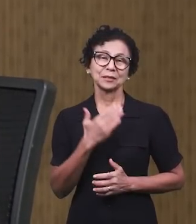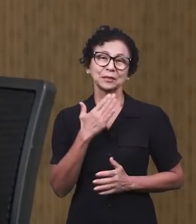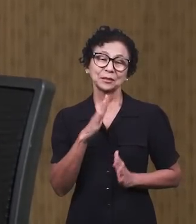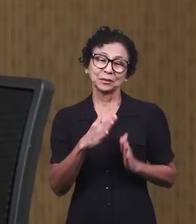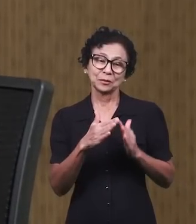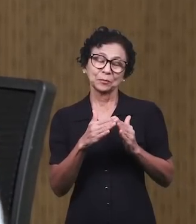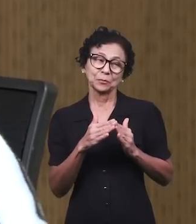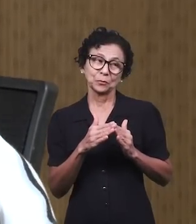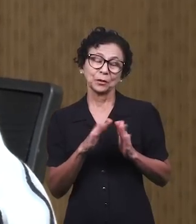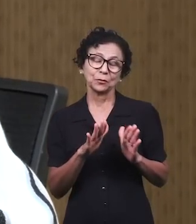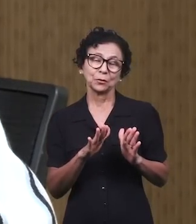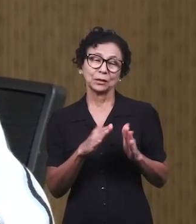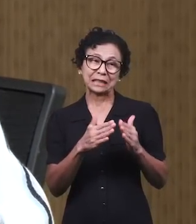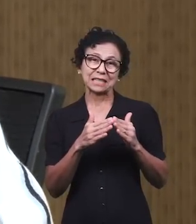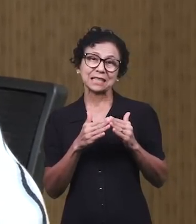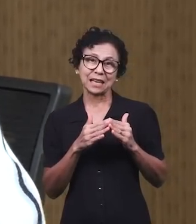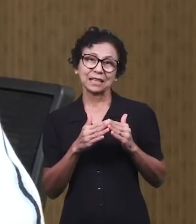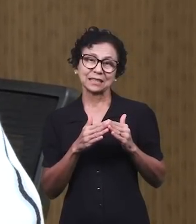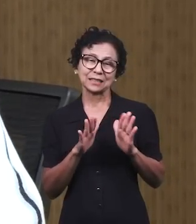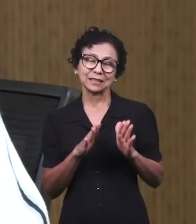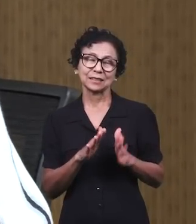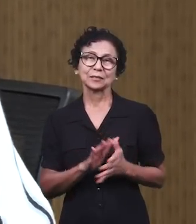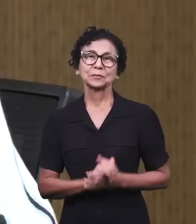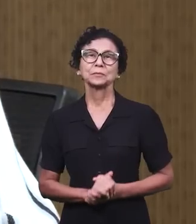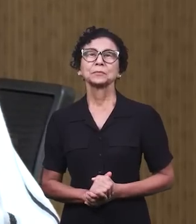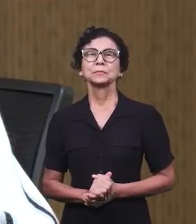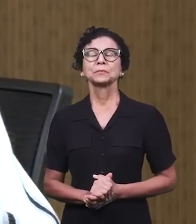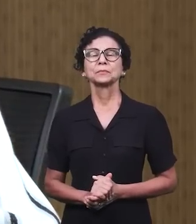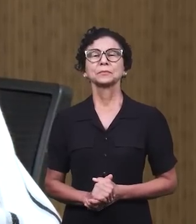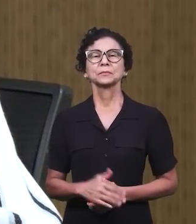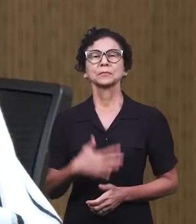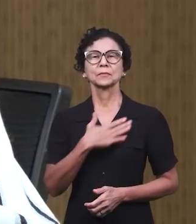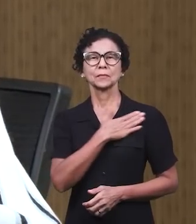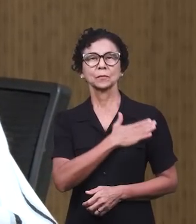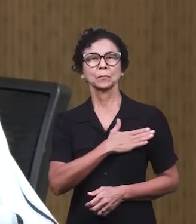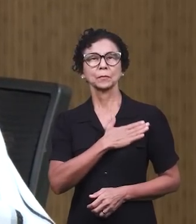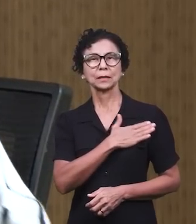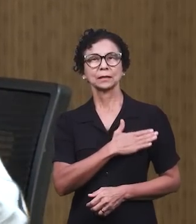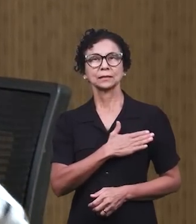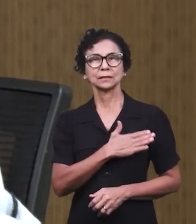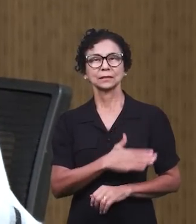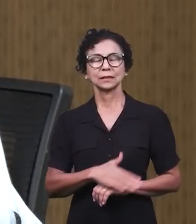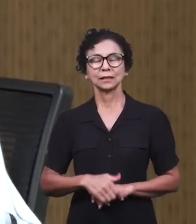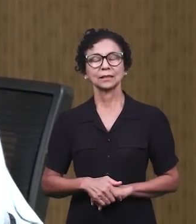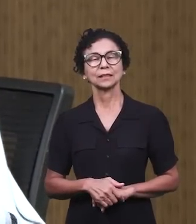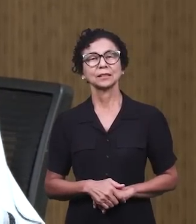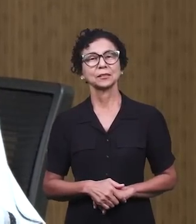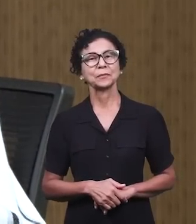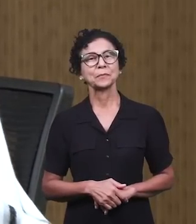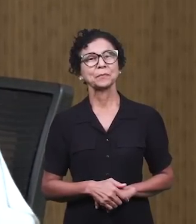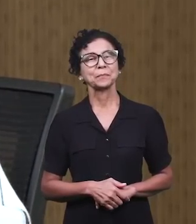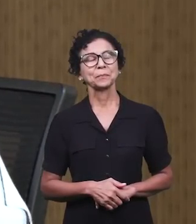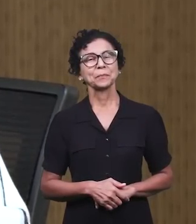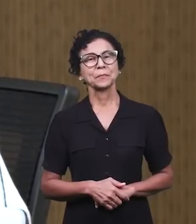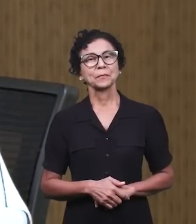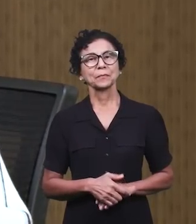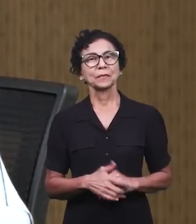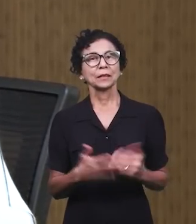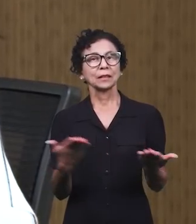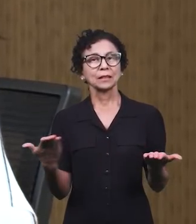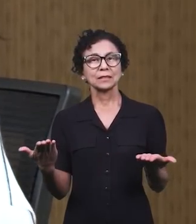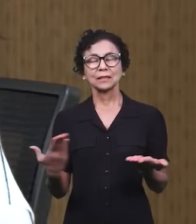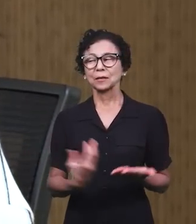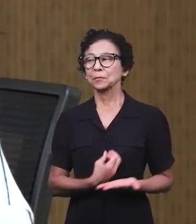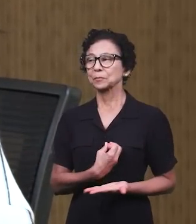querido colega aqui. Mas, enfim, foi um prazer estar conosco, com vocês novamente, e estar conosco aqui